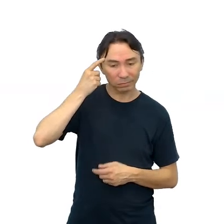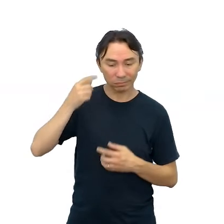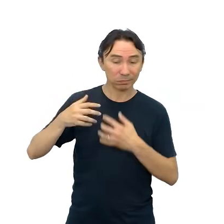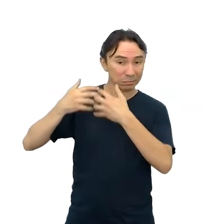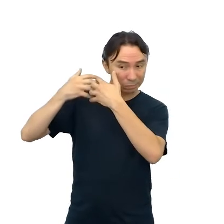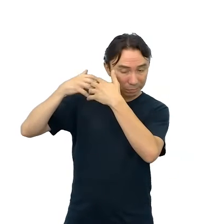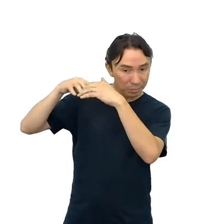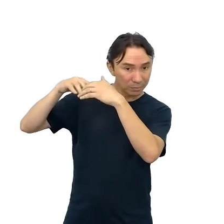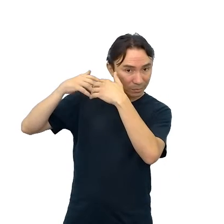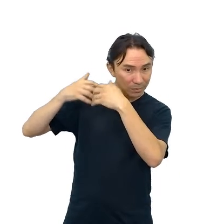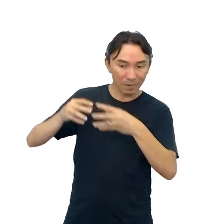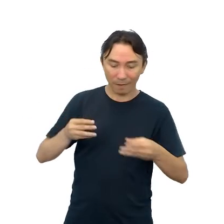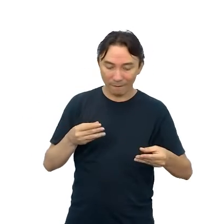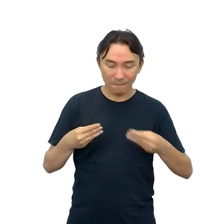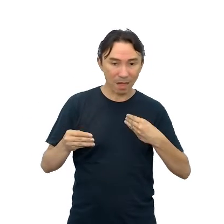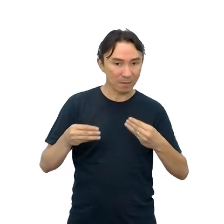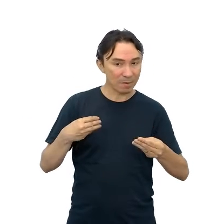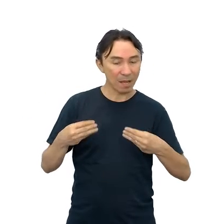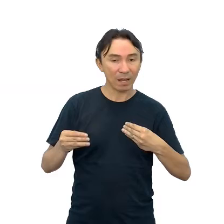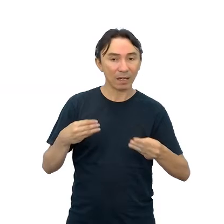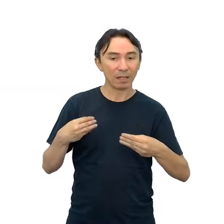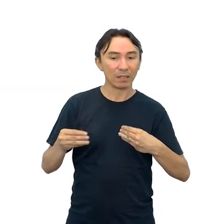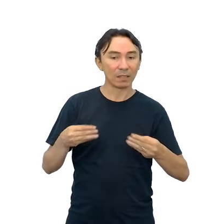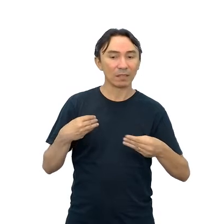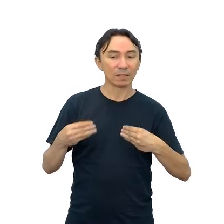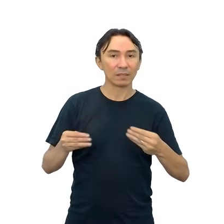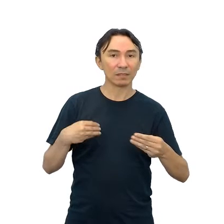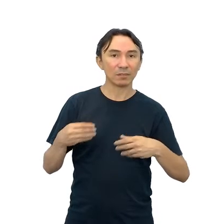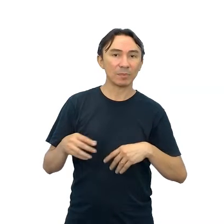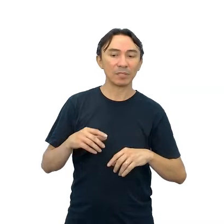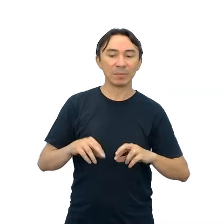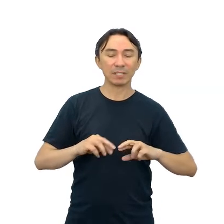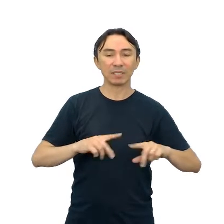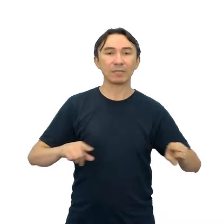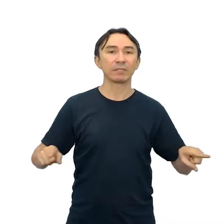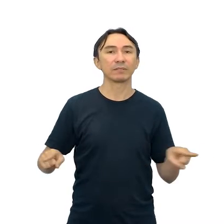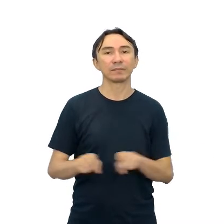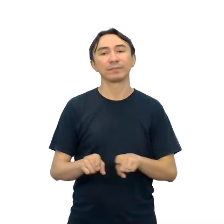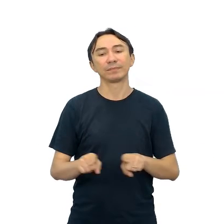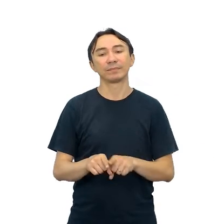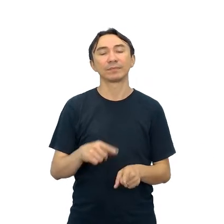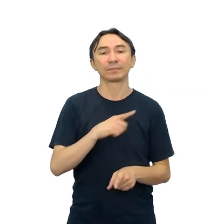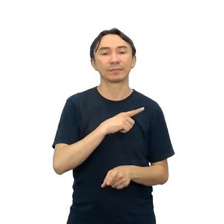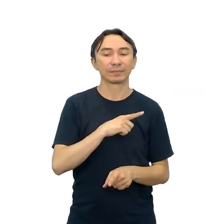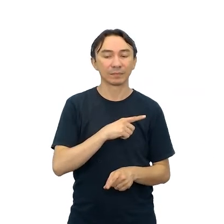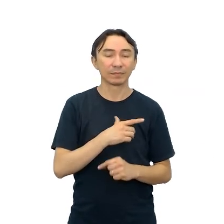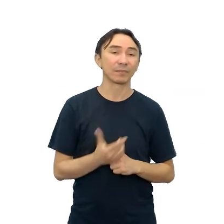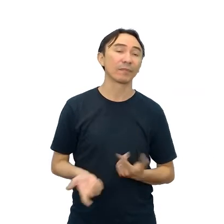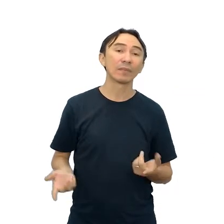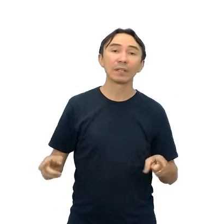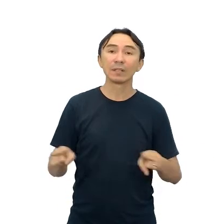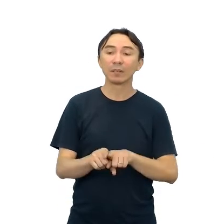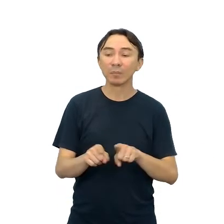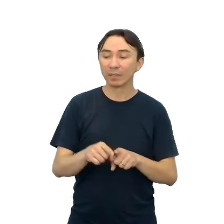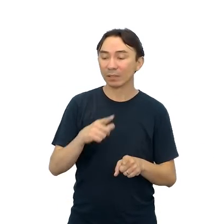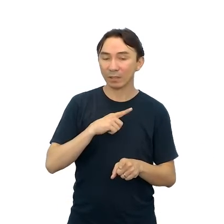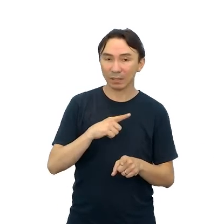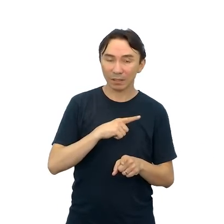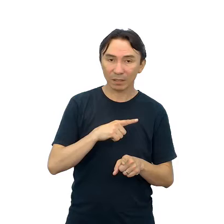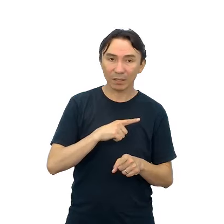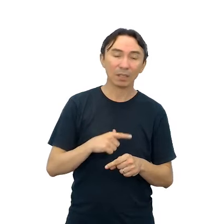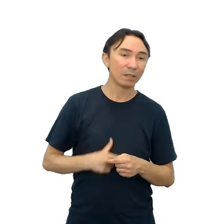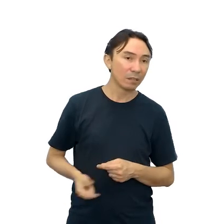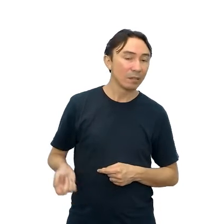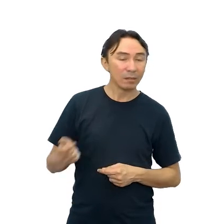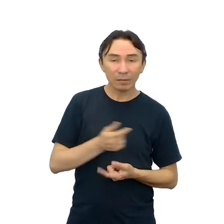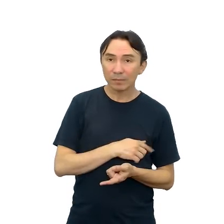flexibilidade cognitiva, né, que vem num processo de amadurecimento